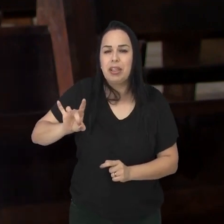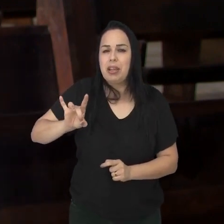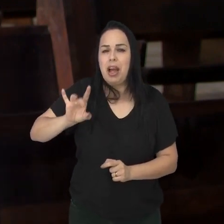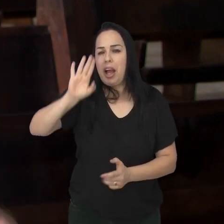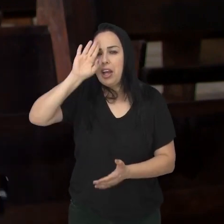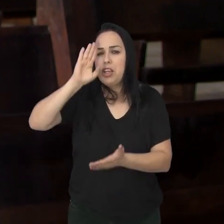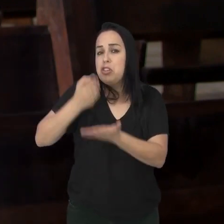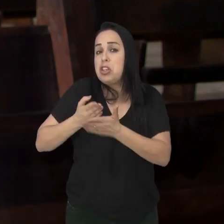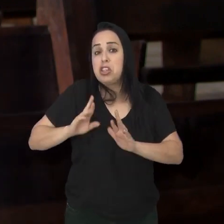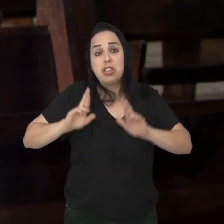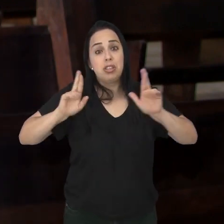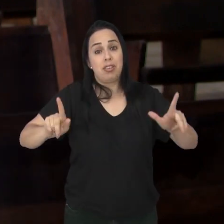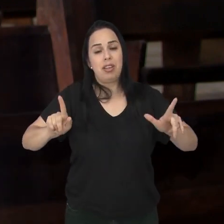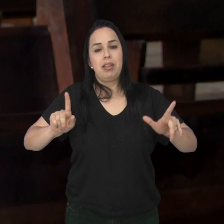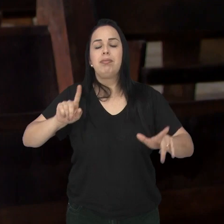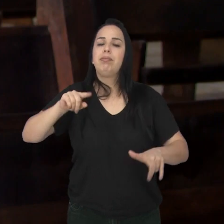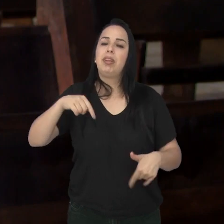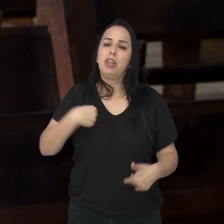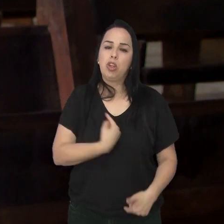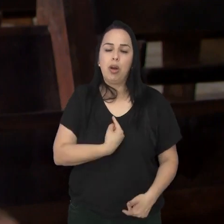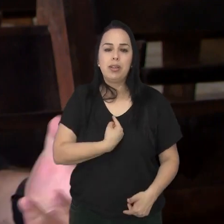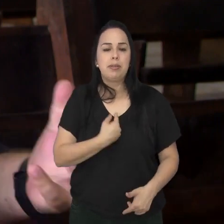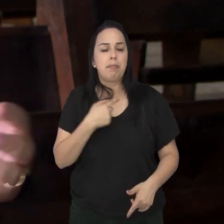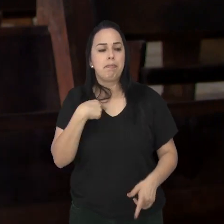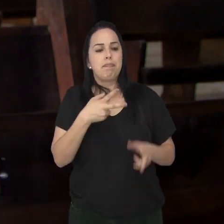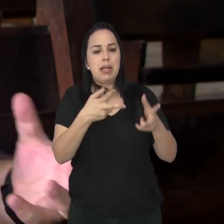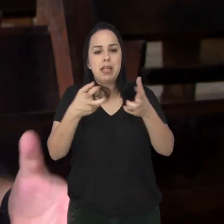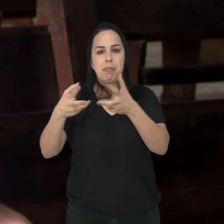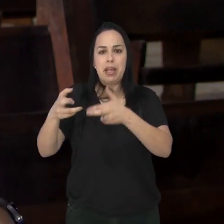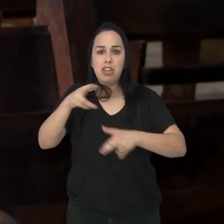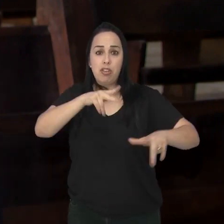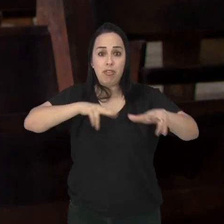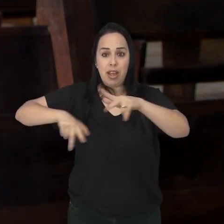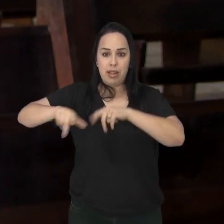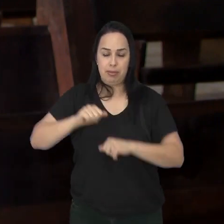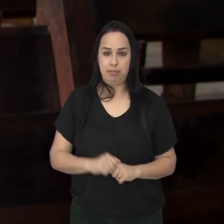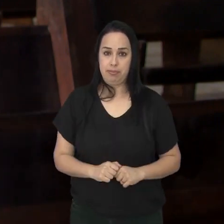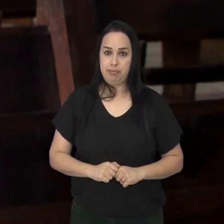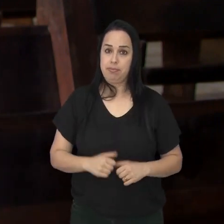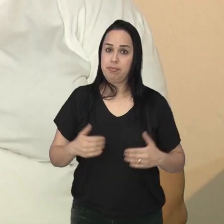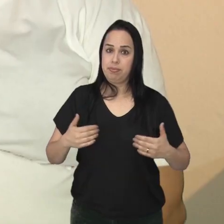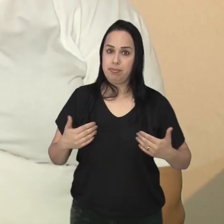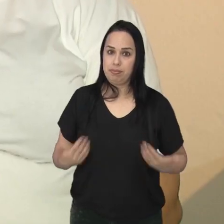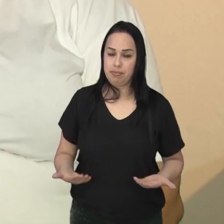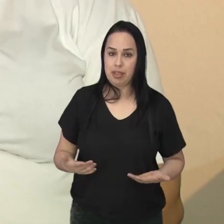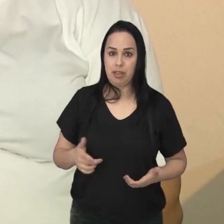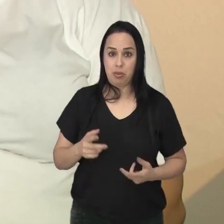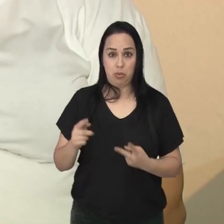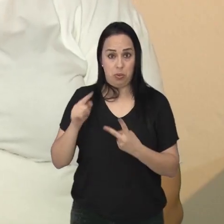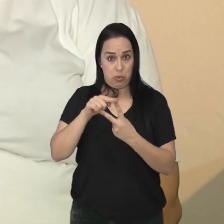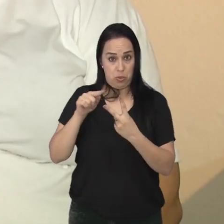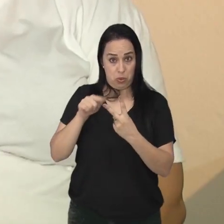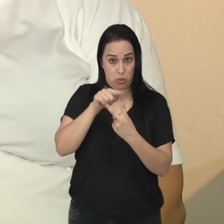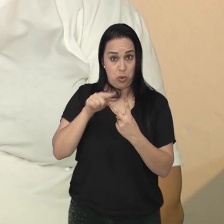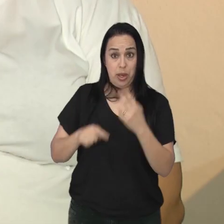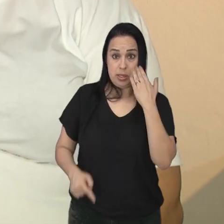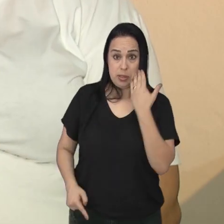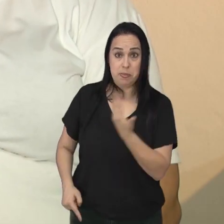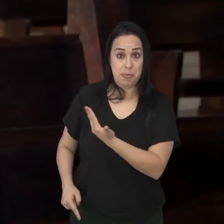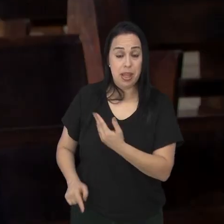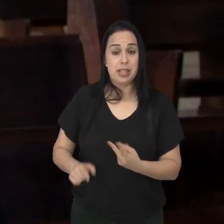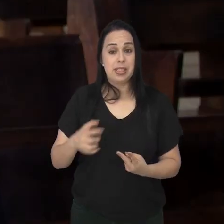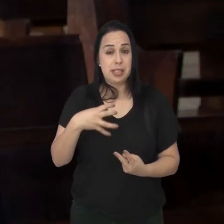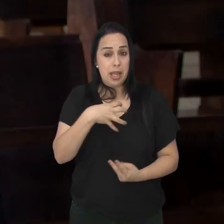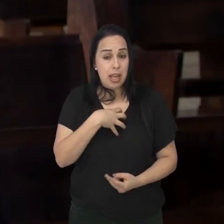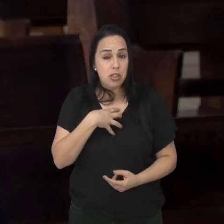que acredita, né? Então a gente lidar com o diferente dentro da igreja. E os casos sentidos pela